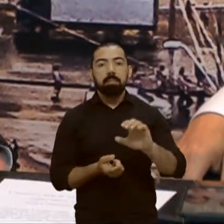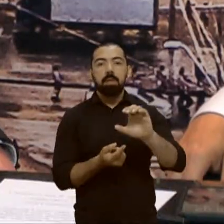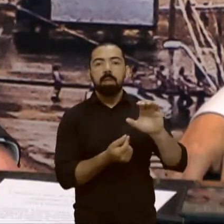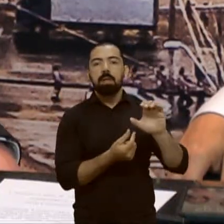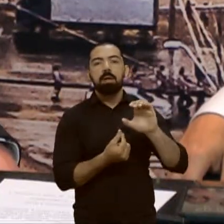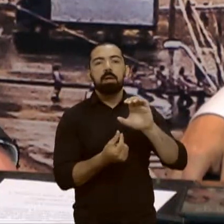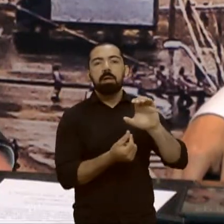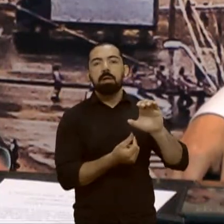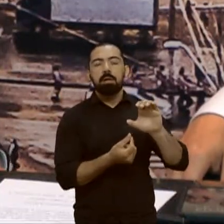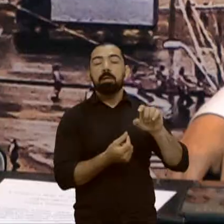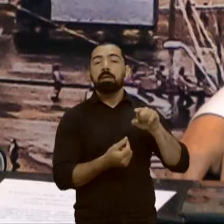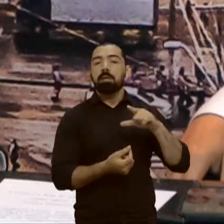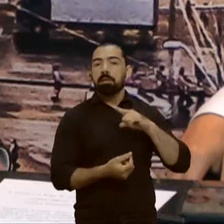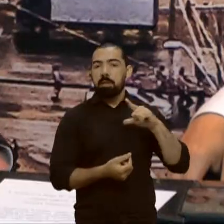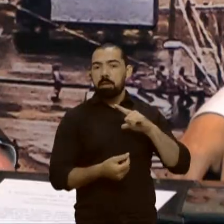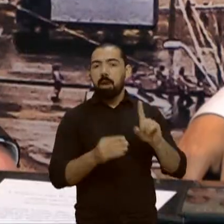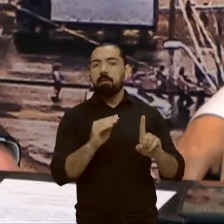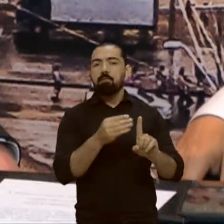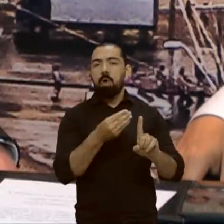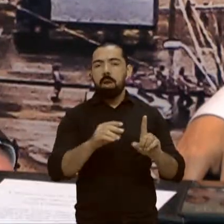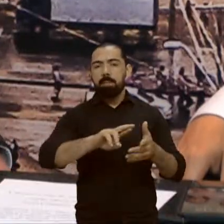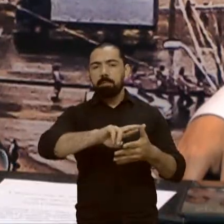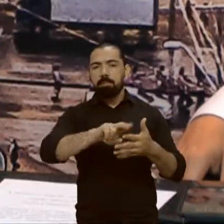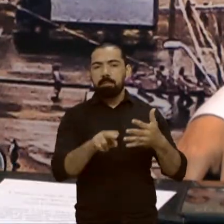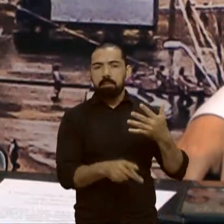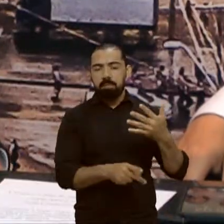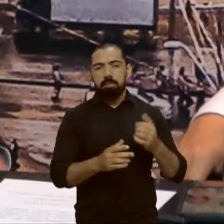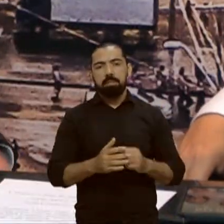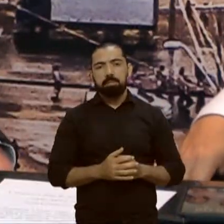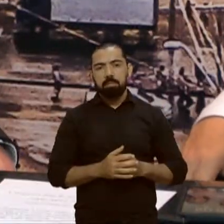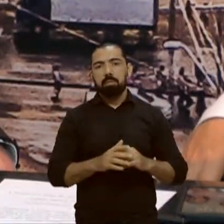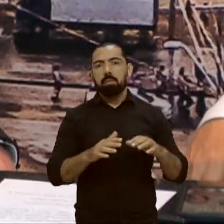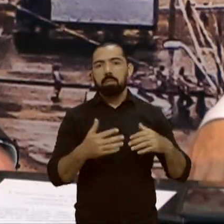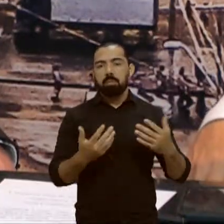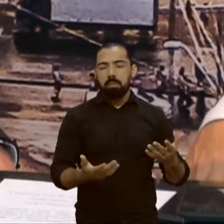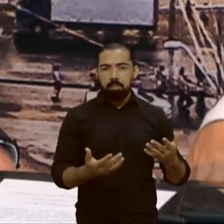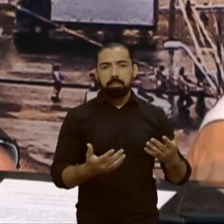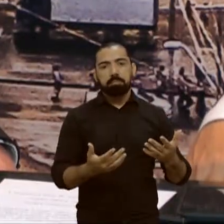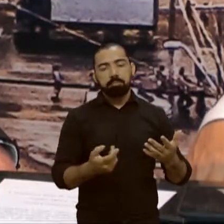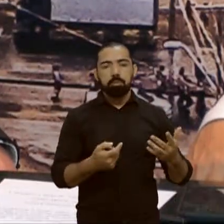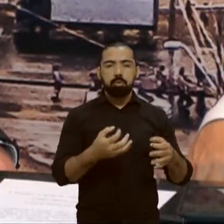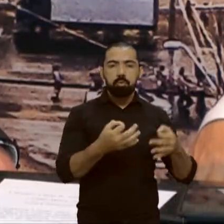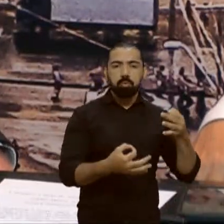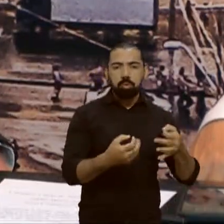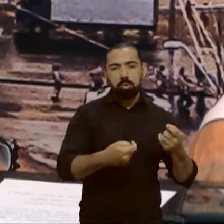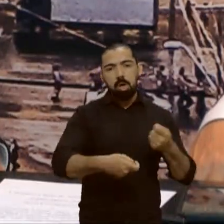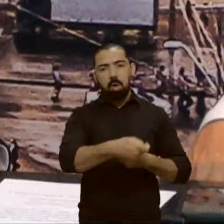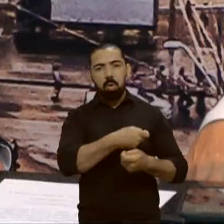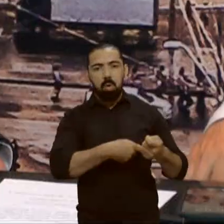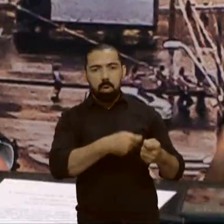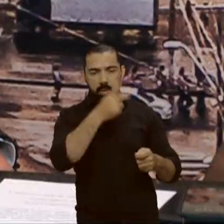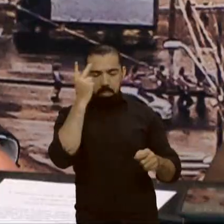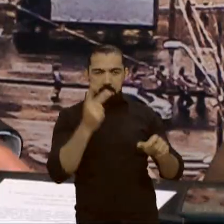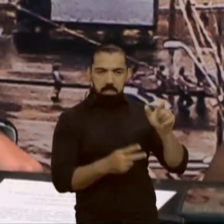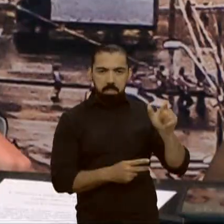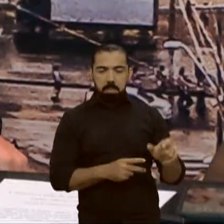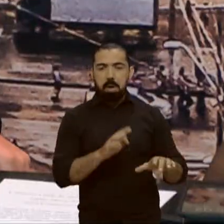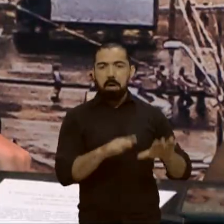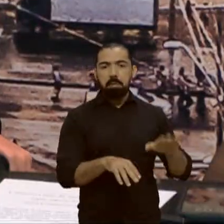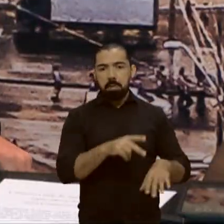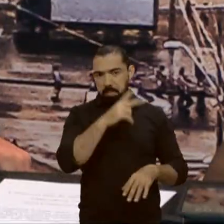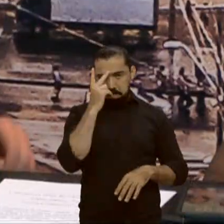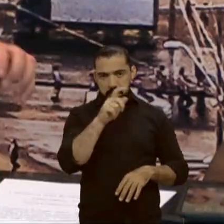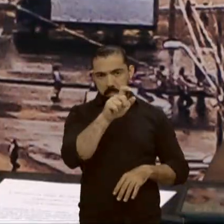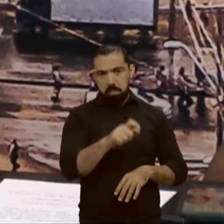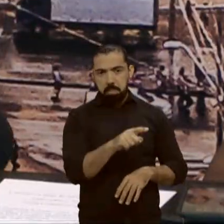ele tem várias vulnerabilidades, né? Fática, jurídica, econômica. Muitas vezes ele não é uma